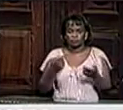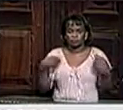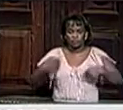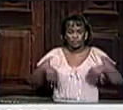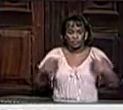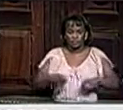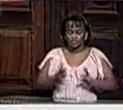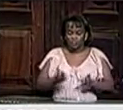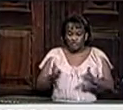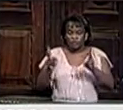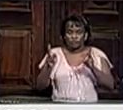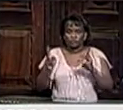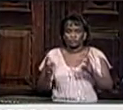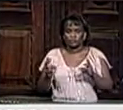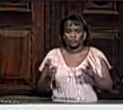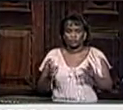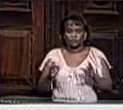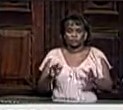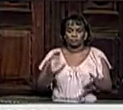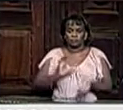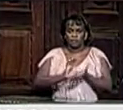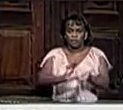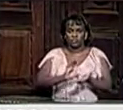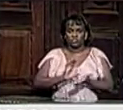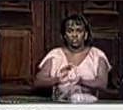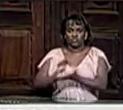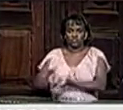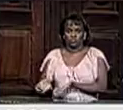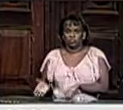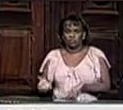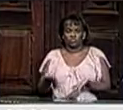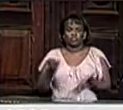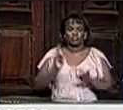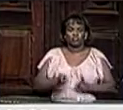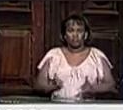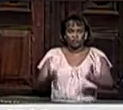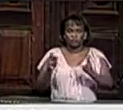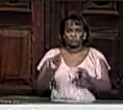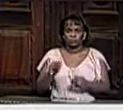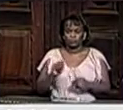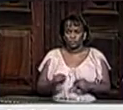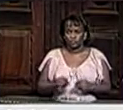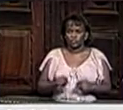Precisa sempre de pacotes, que são sempre